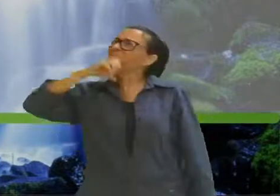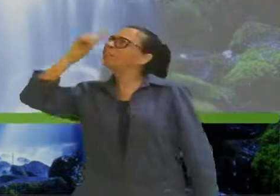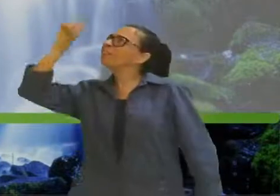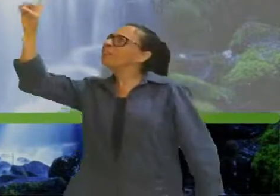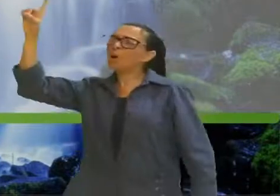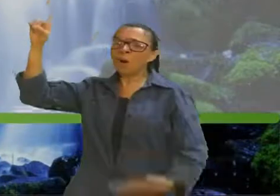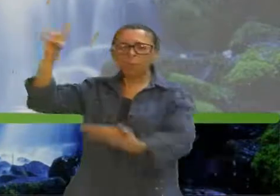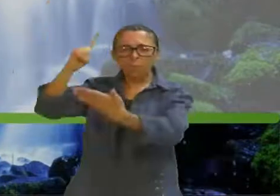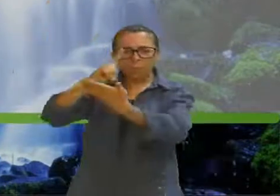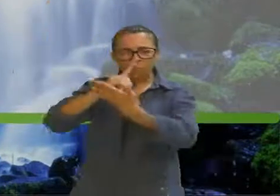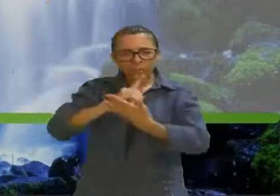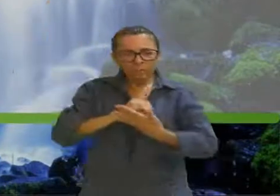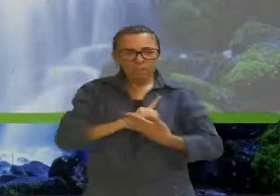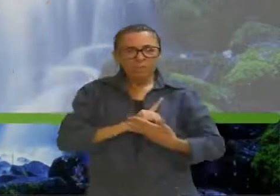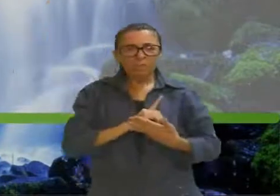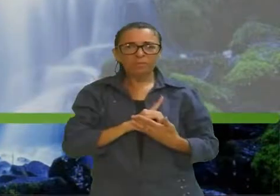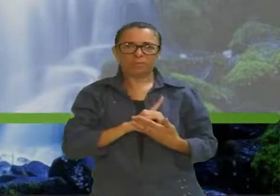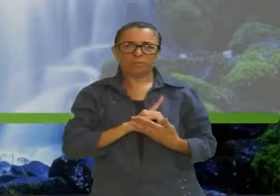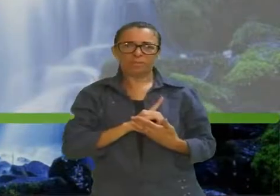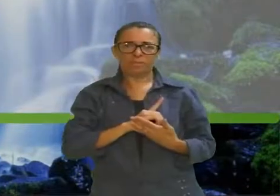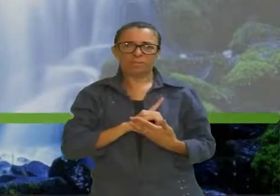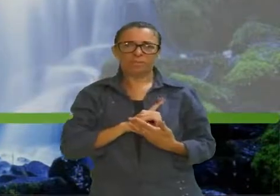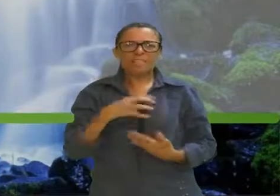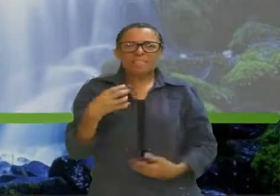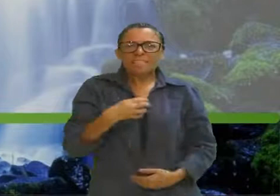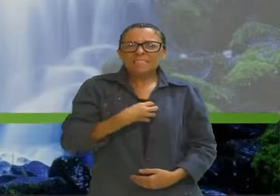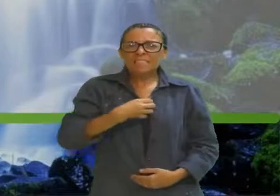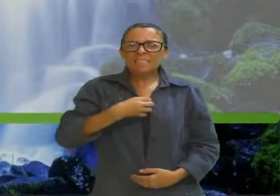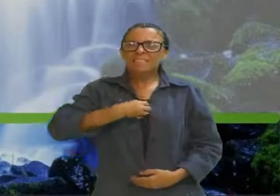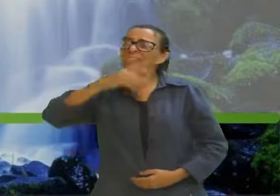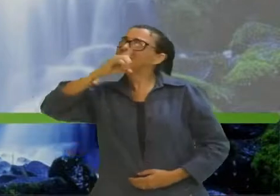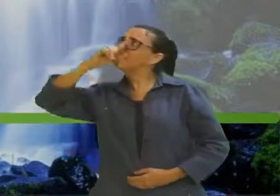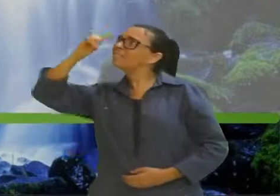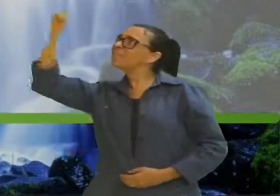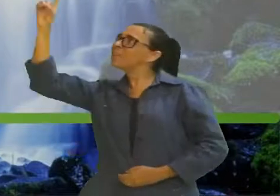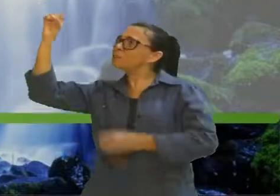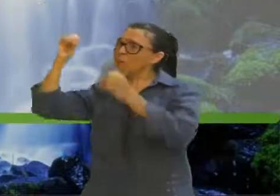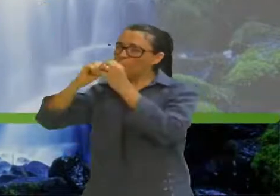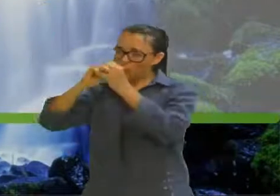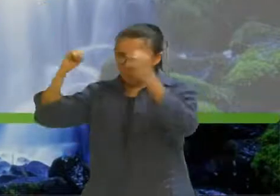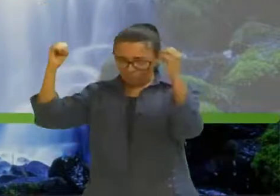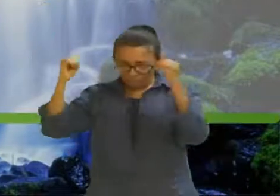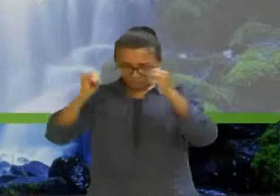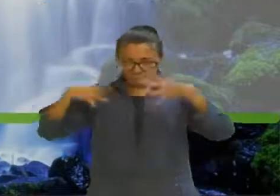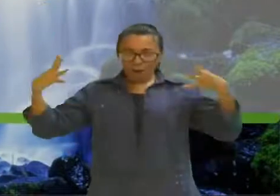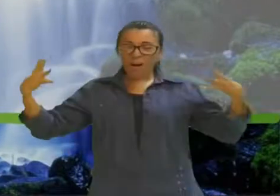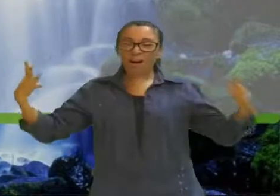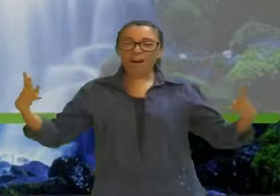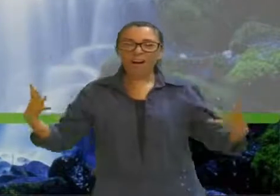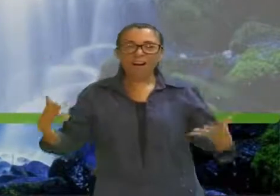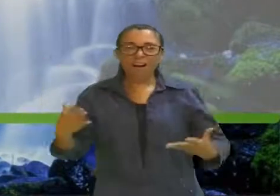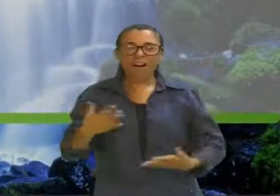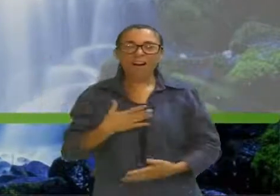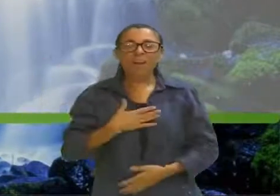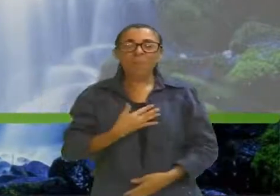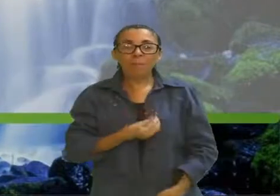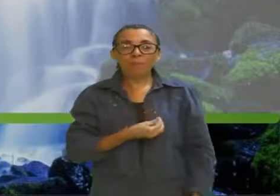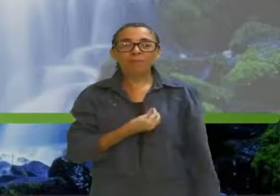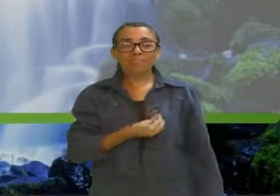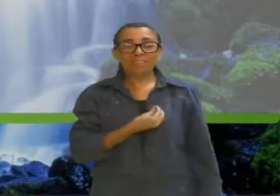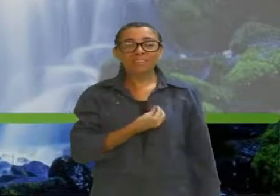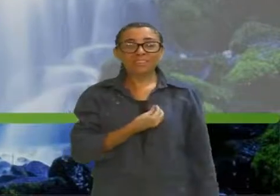relacionamento íntimo que nós temos com Ele. Então nós vamos ver que Deus age realmente e está presente,